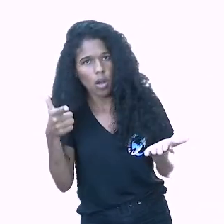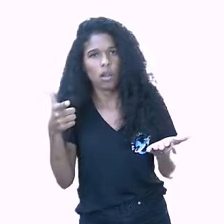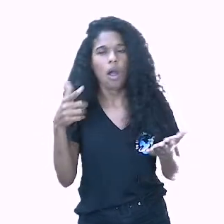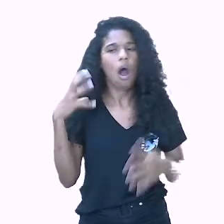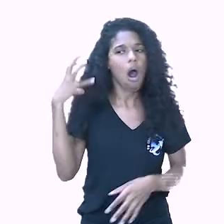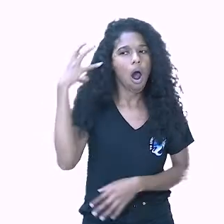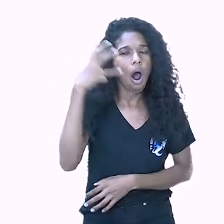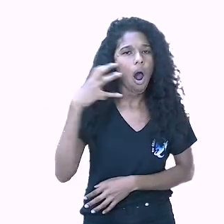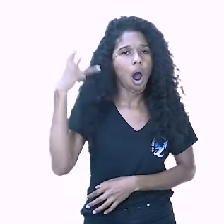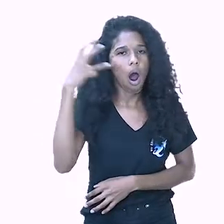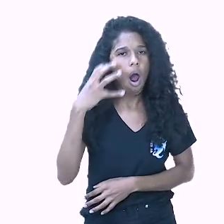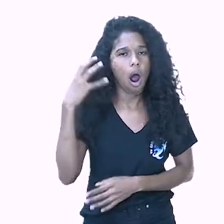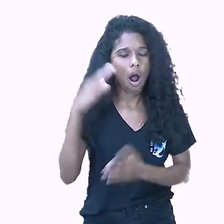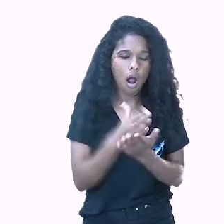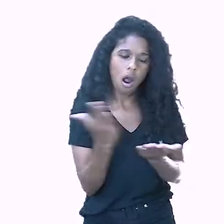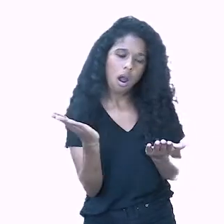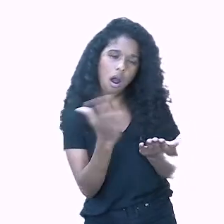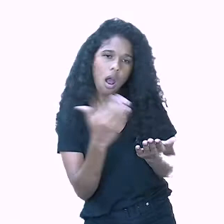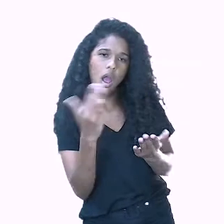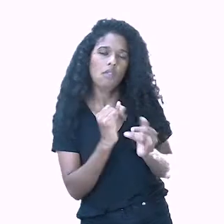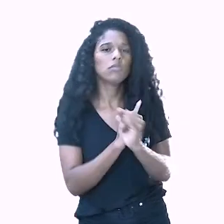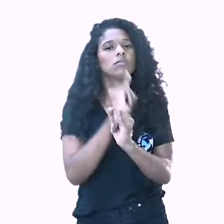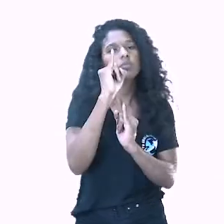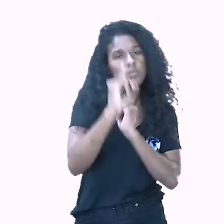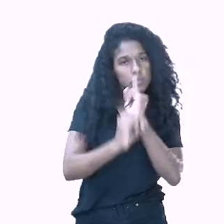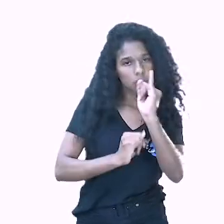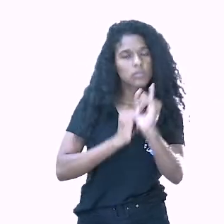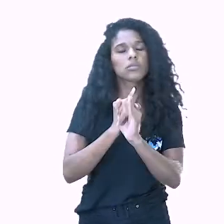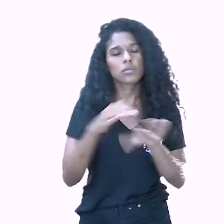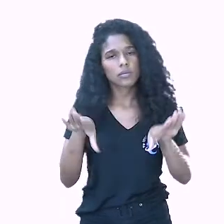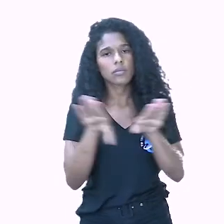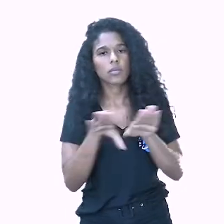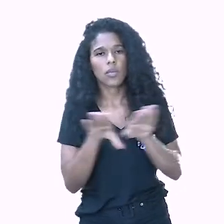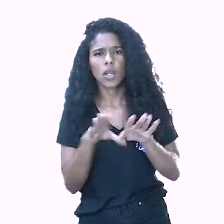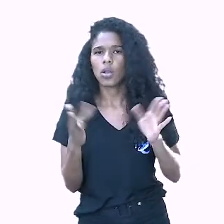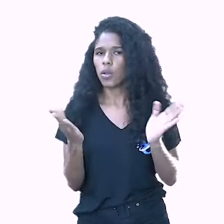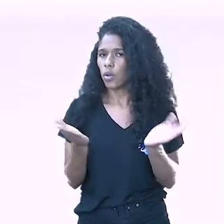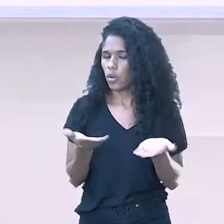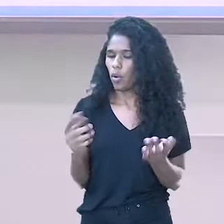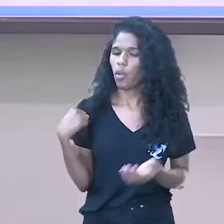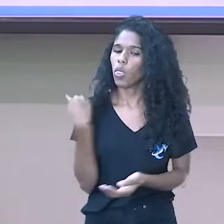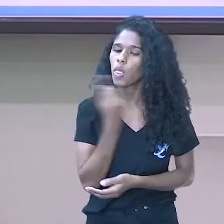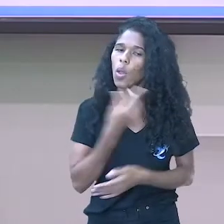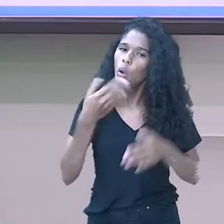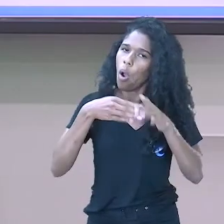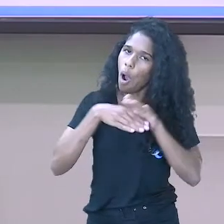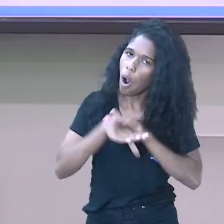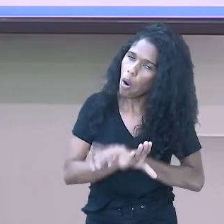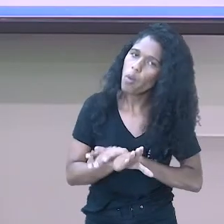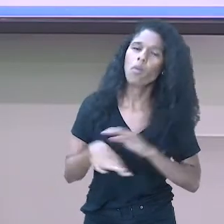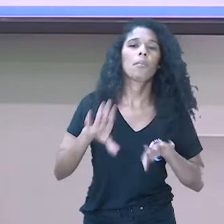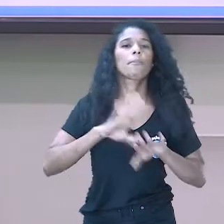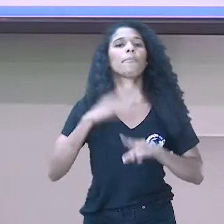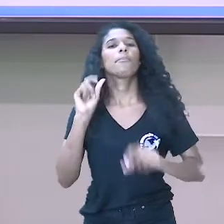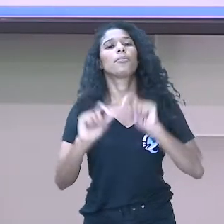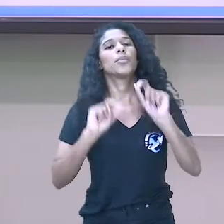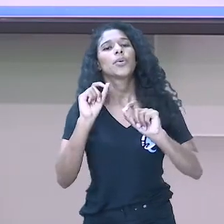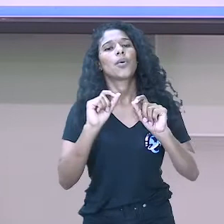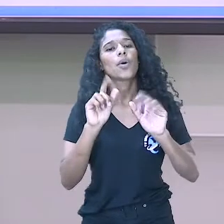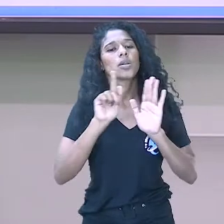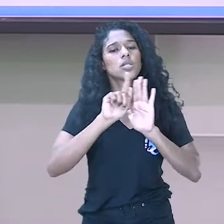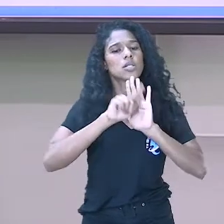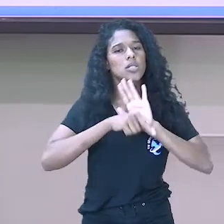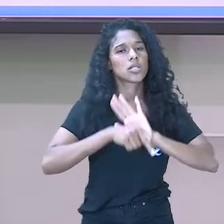revistas e internet. Hoje em dia, né, nós estamos habituados a consumir mais os gêneros